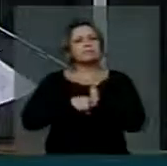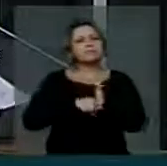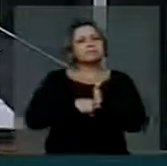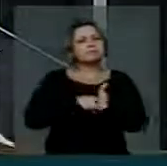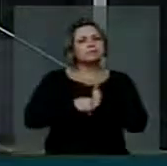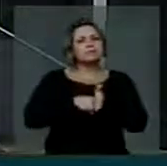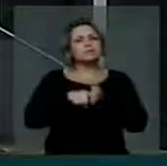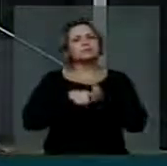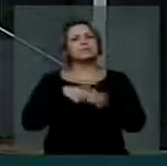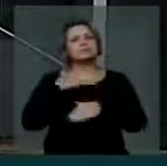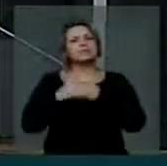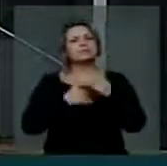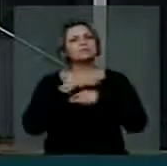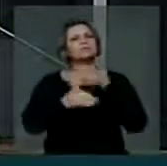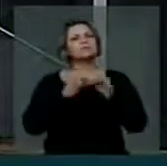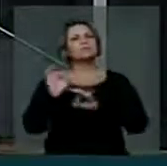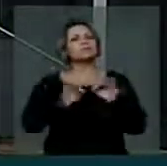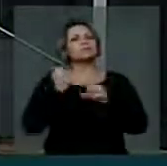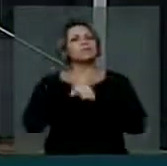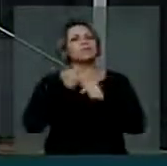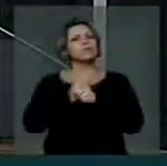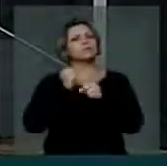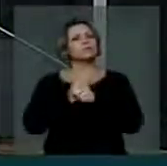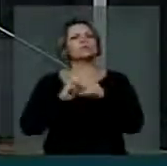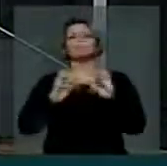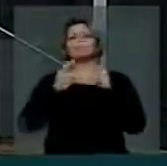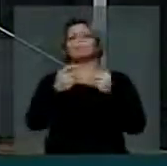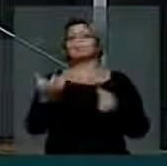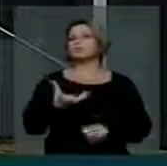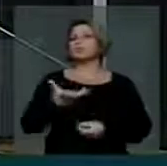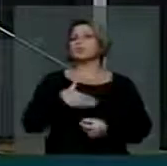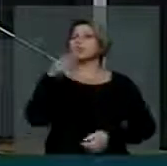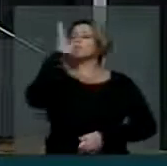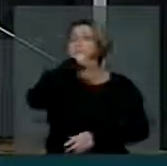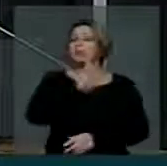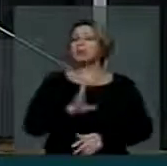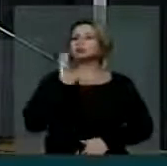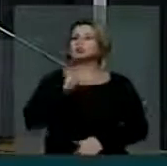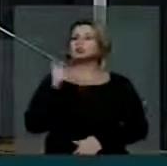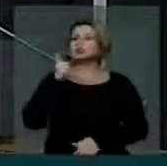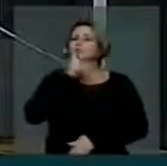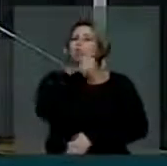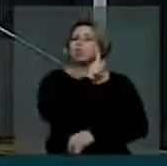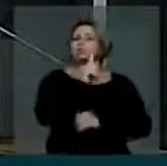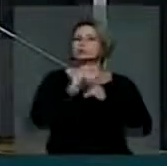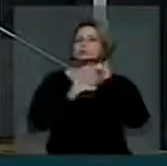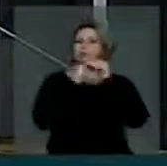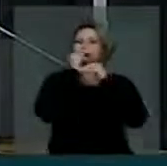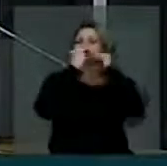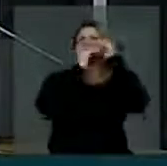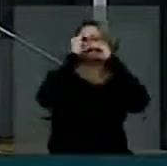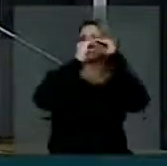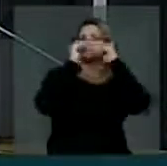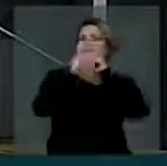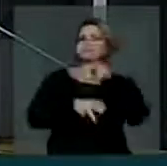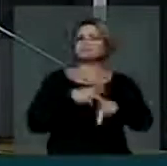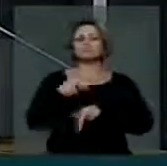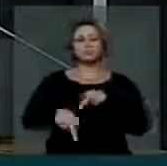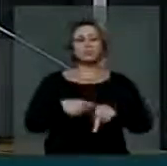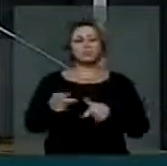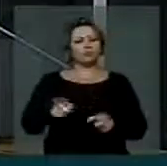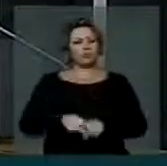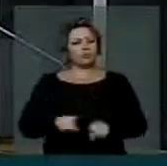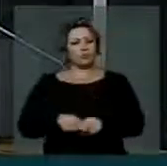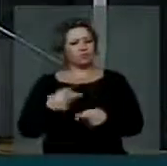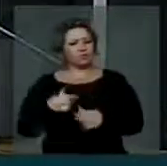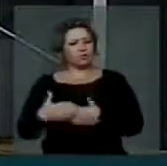mais investimentos em infraestrutura. O Brasil avançou pela luta de sua gente,